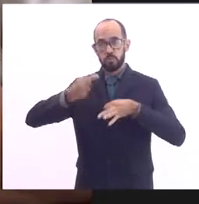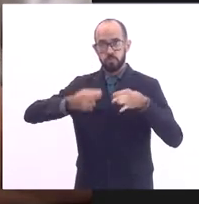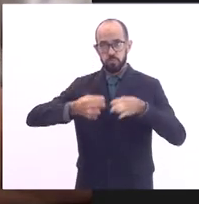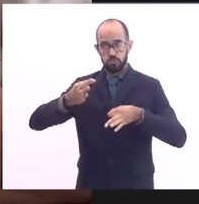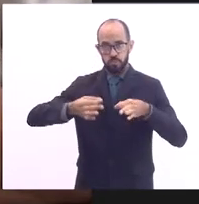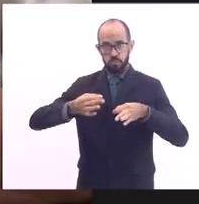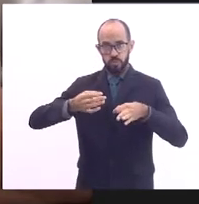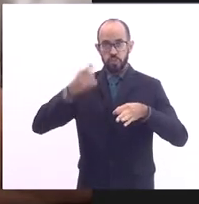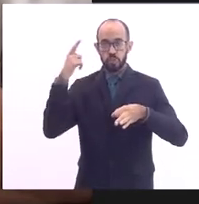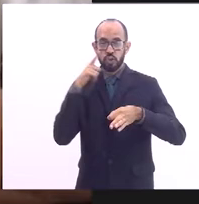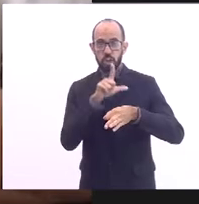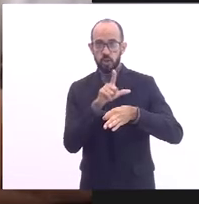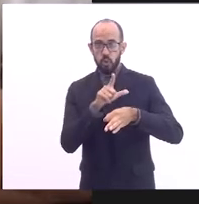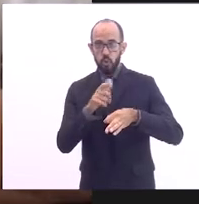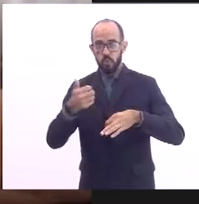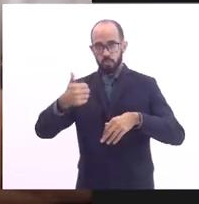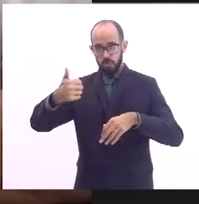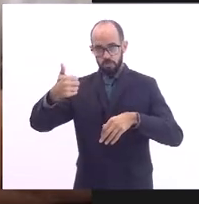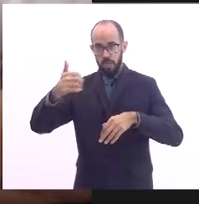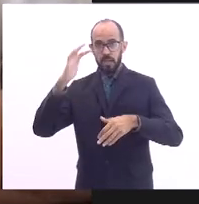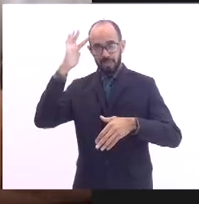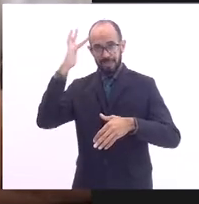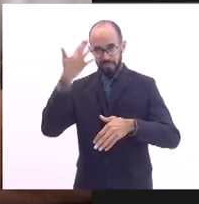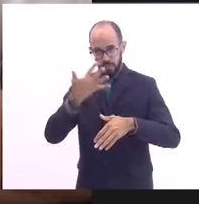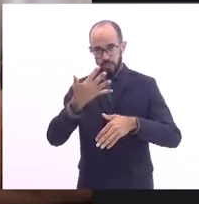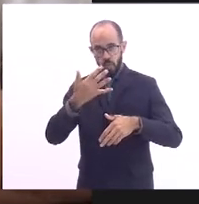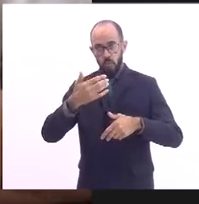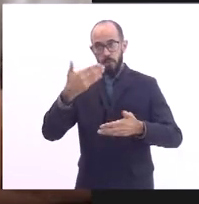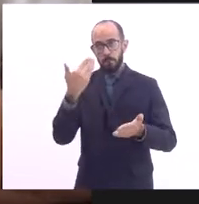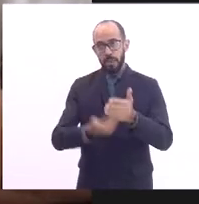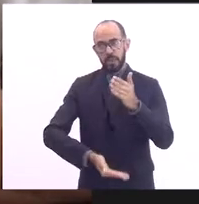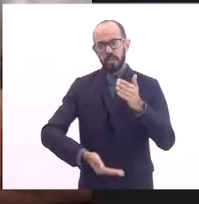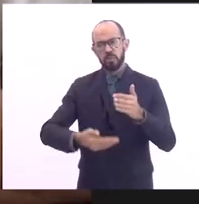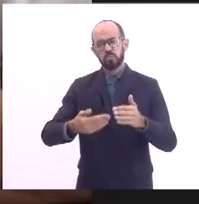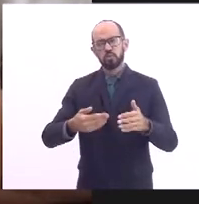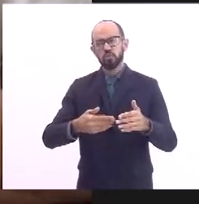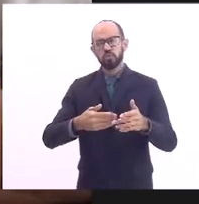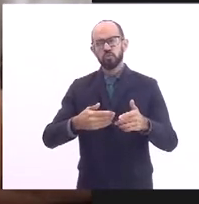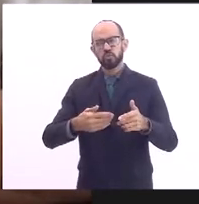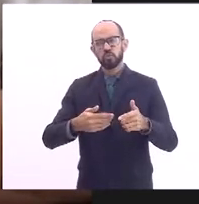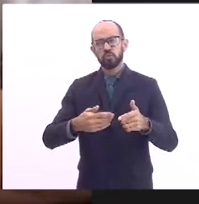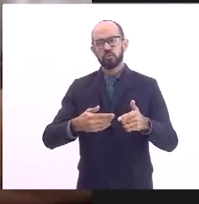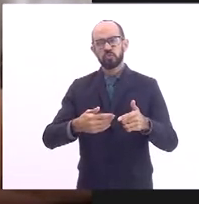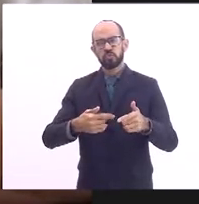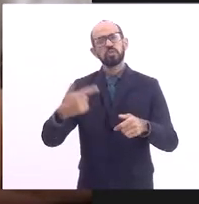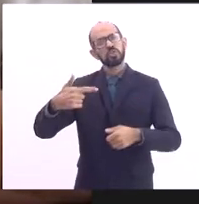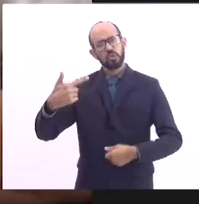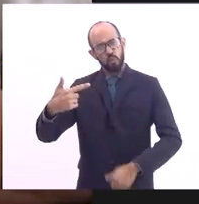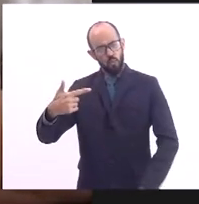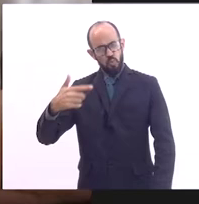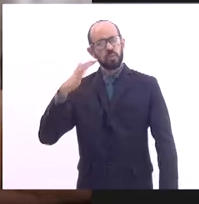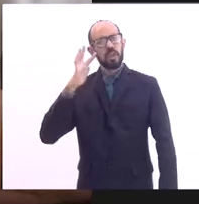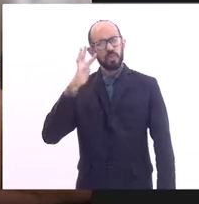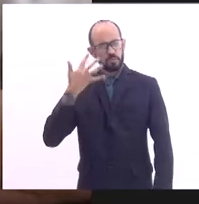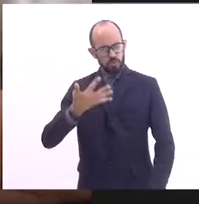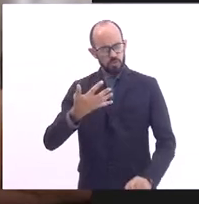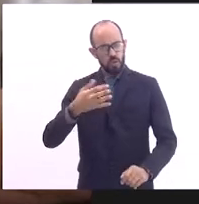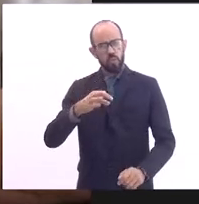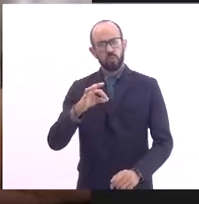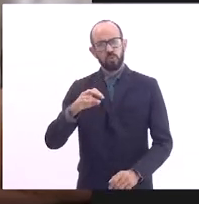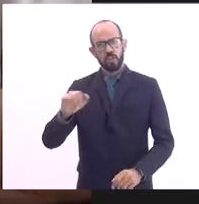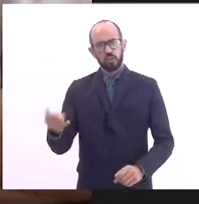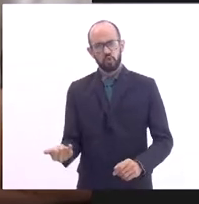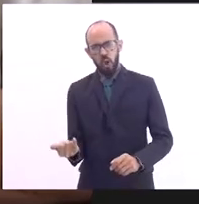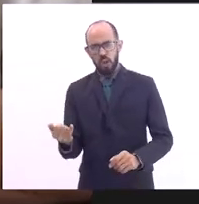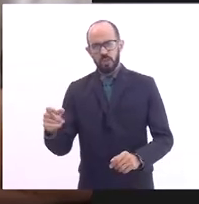ganhamos em primeira instância e perdemos, foi em segunda instância, no Tribunal de Justiça, foi dada